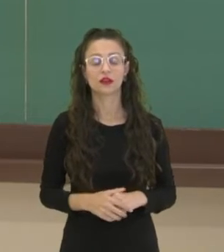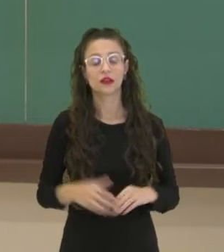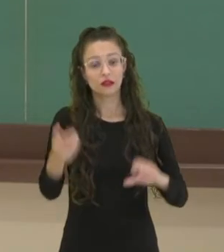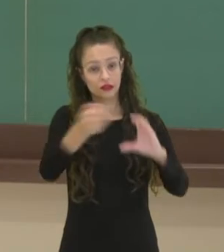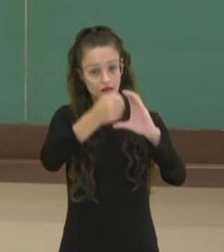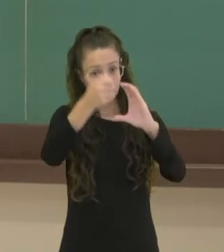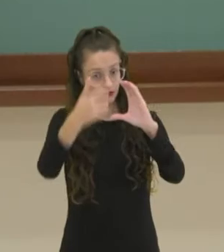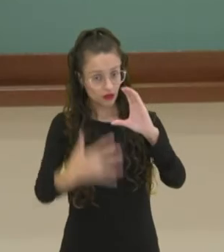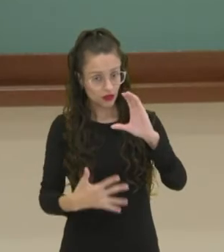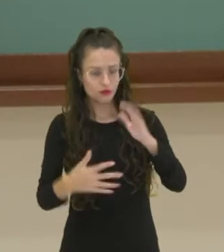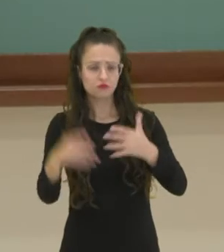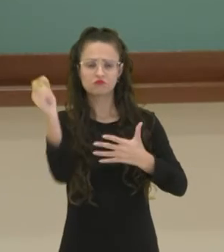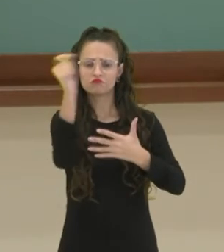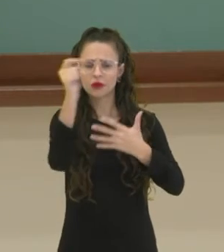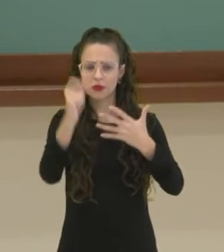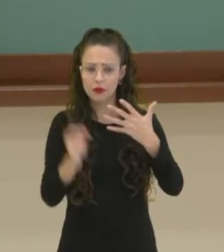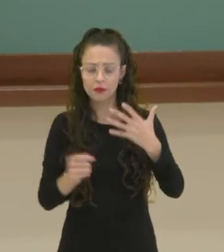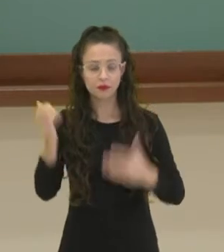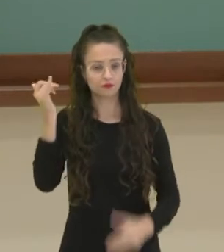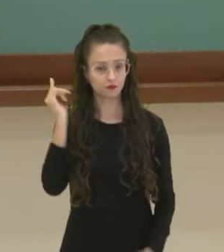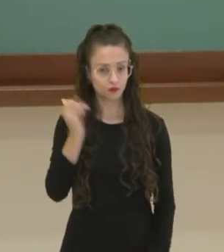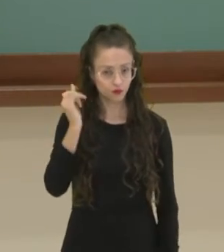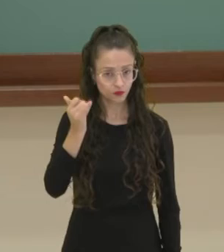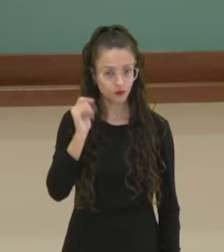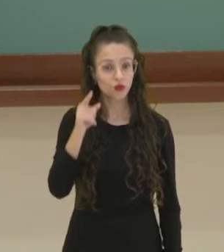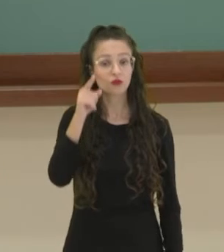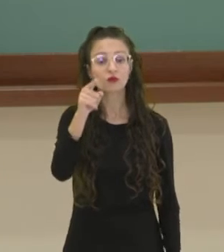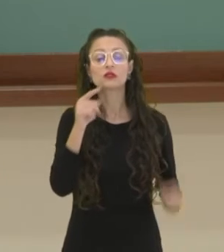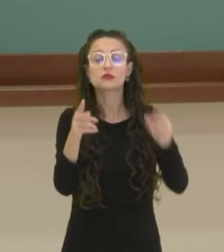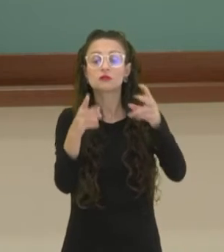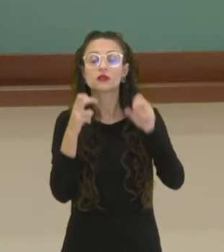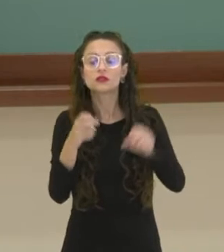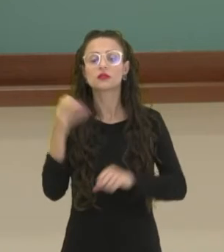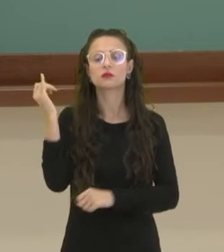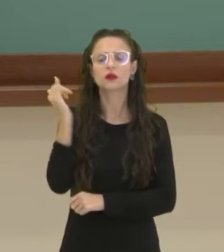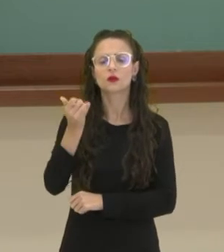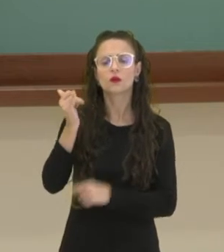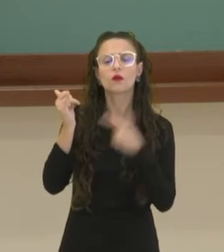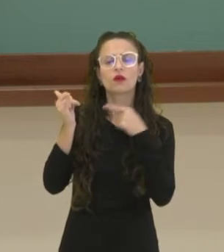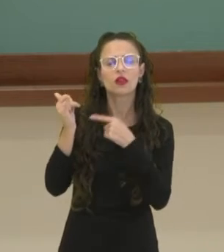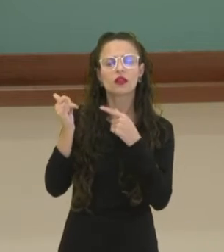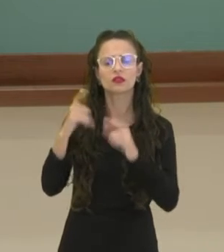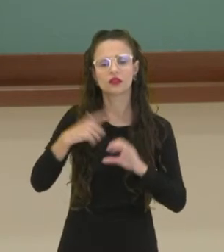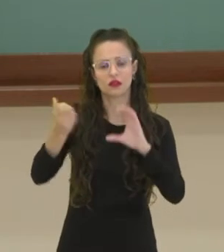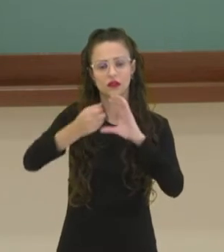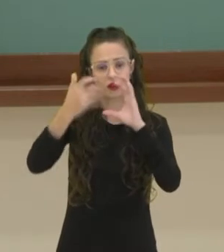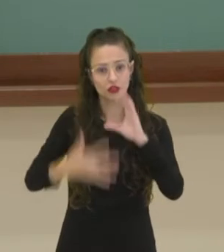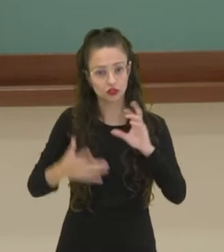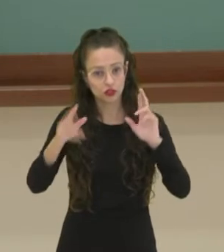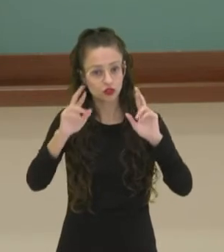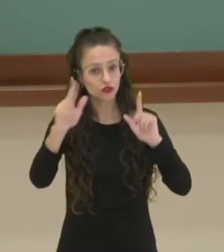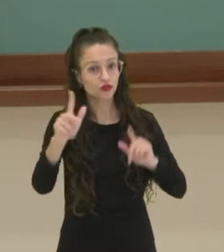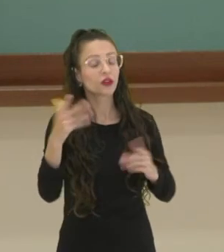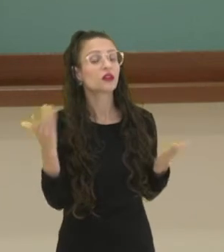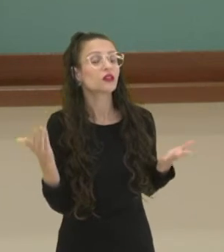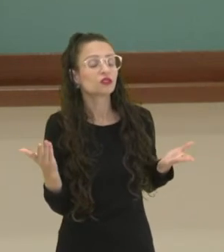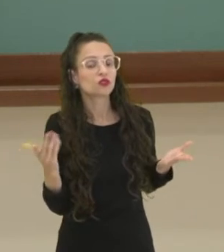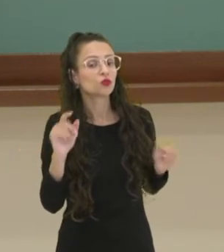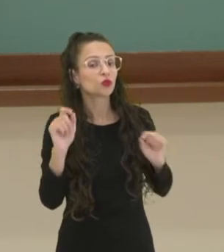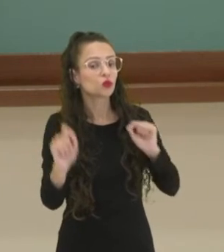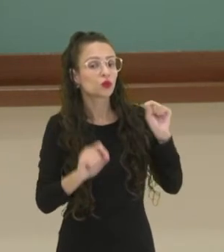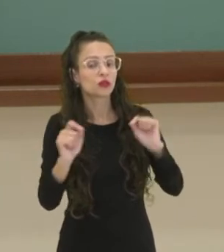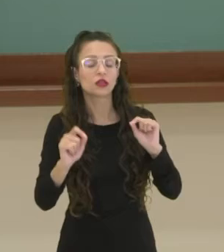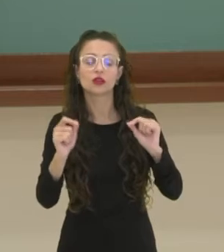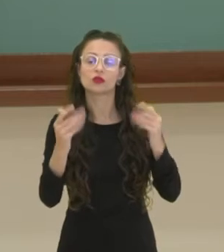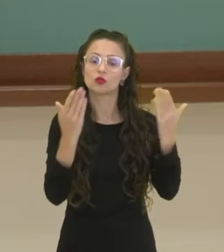Características do conto. O que você observa que um conto tem de características diferentes? Vamos ver então, em